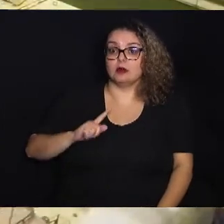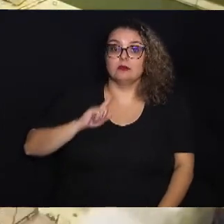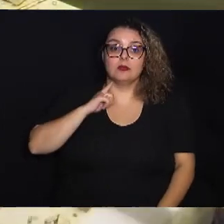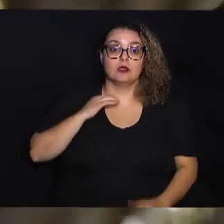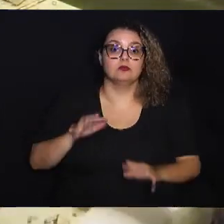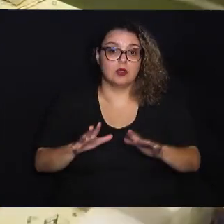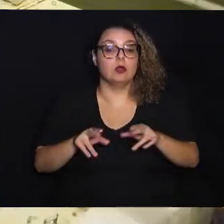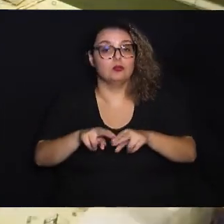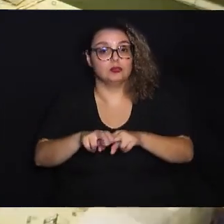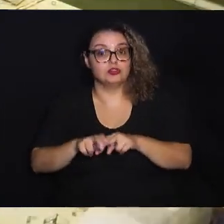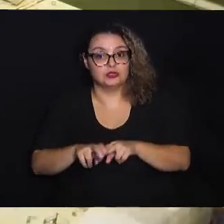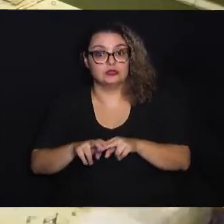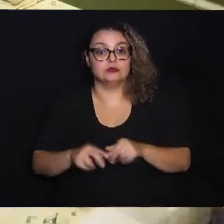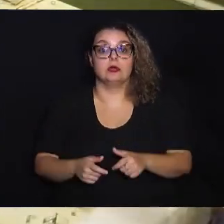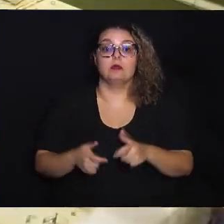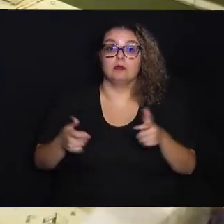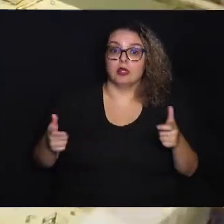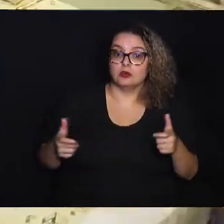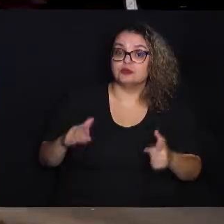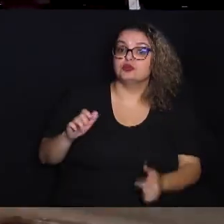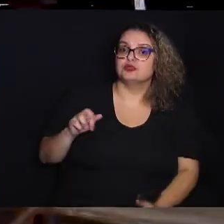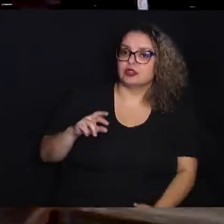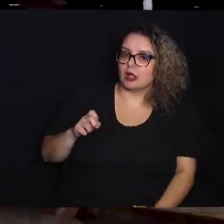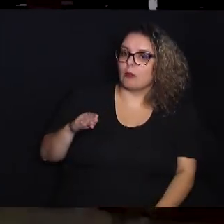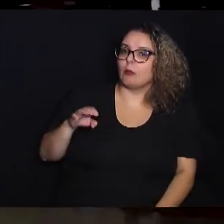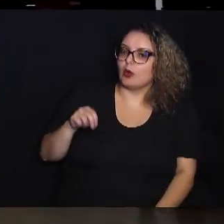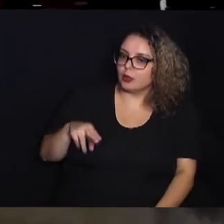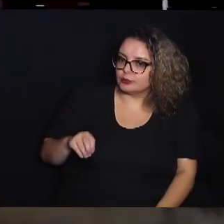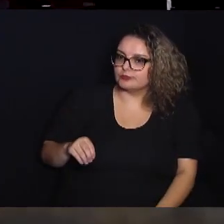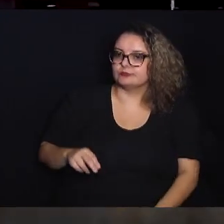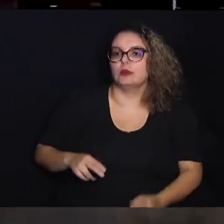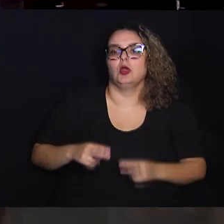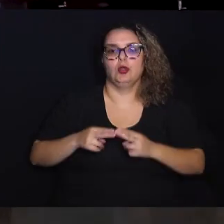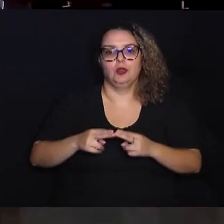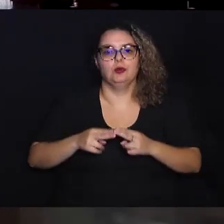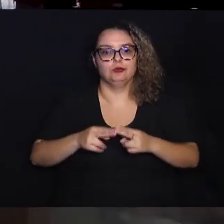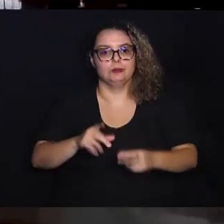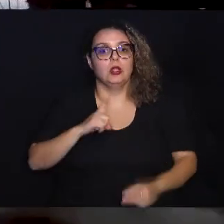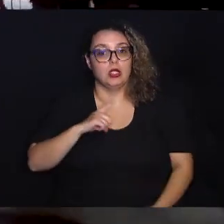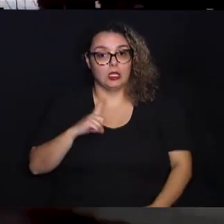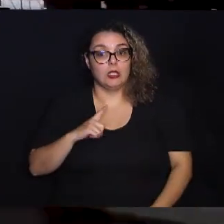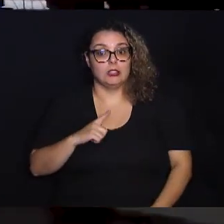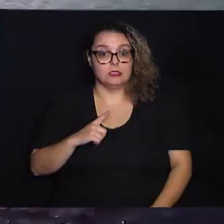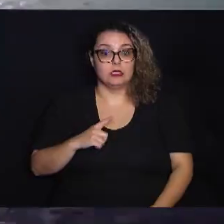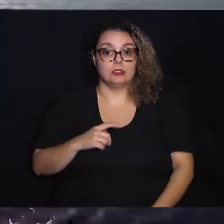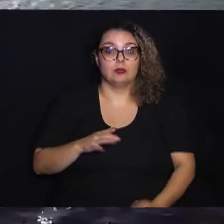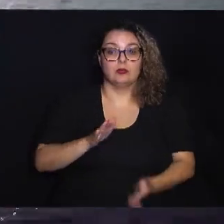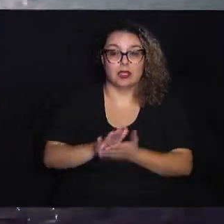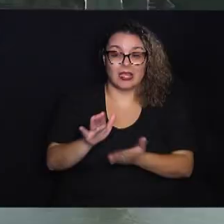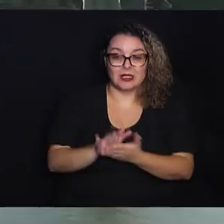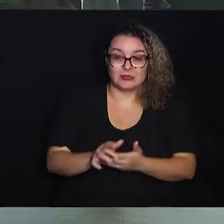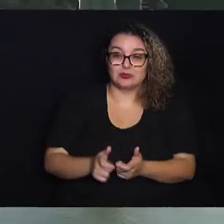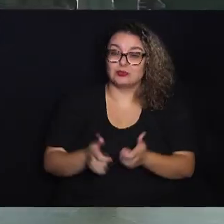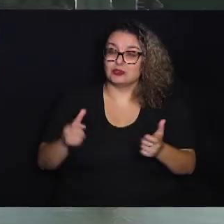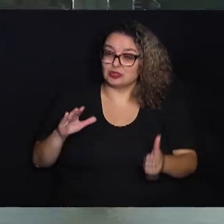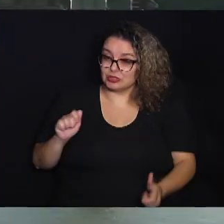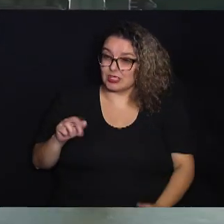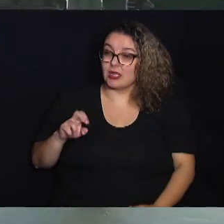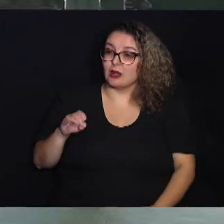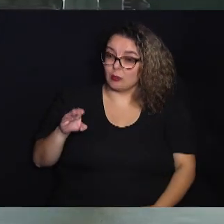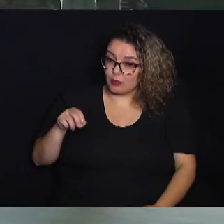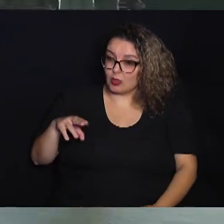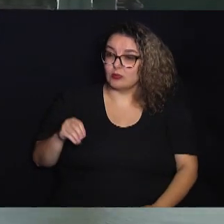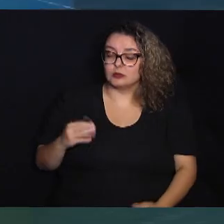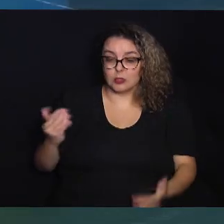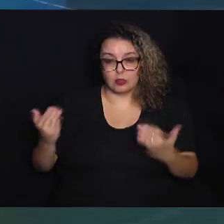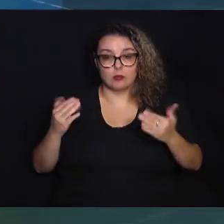de emissões e, por isso, têm alta pegada de carbono. Os cruzeiros também geram consumo particularmente intenso de